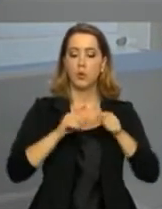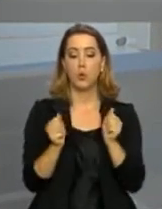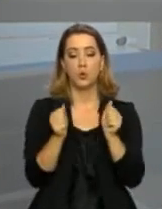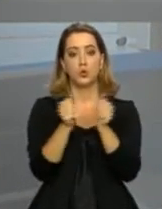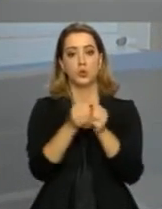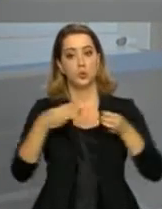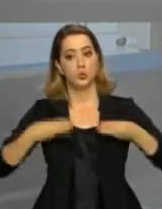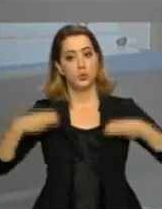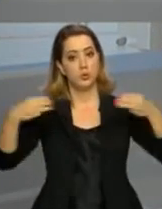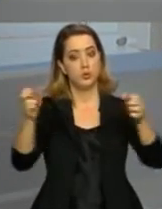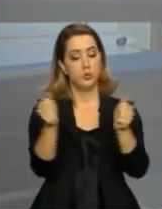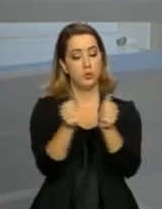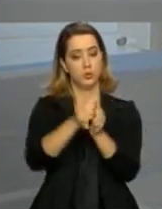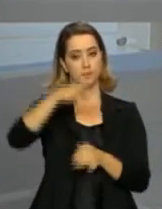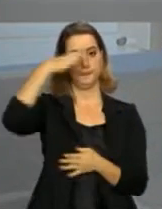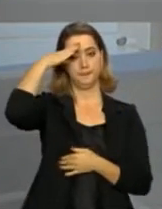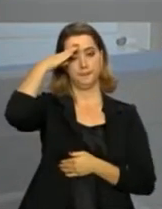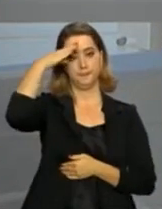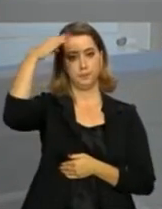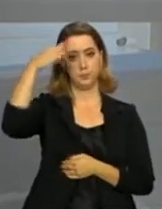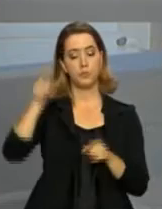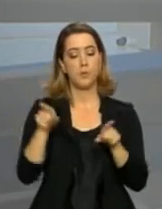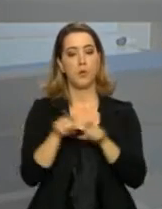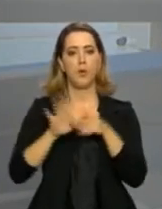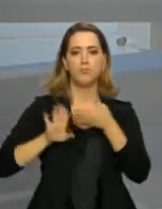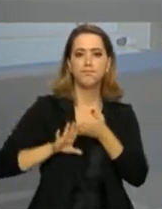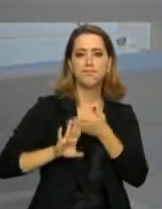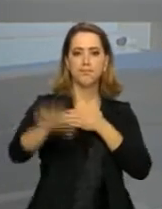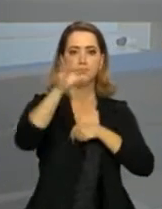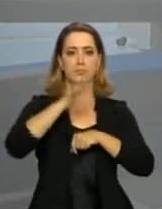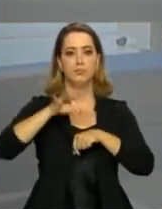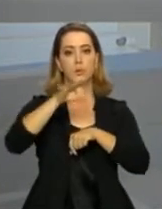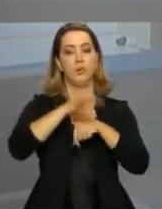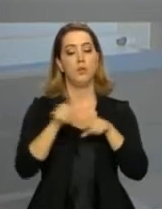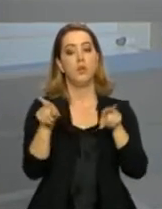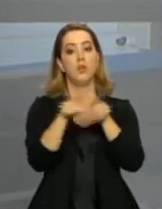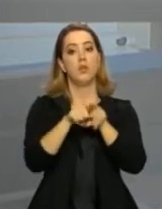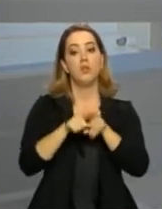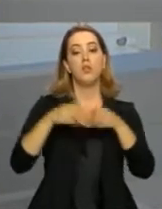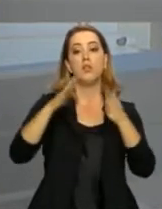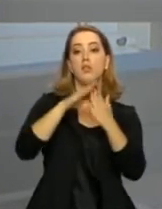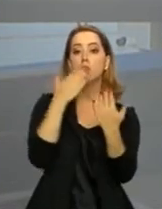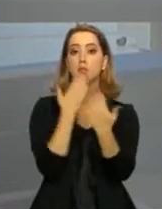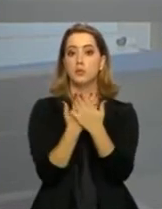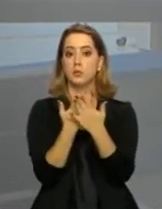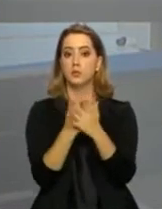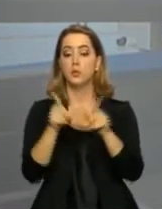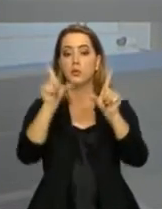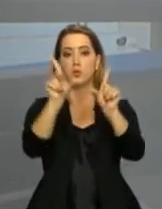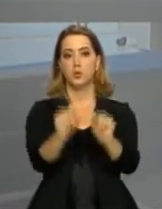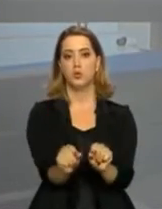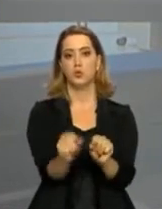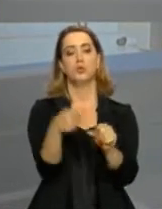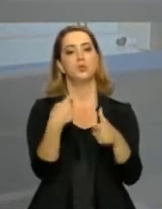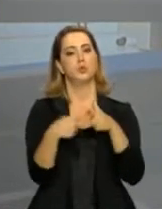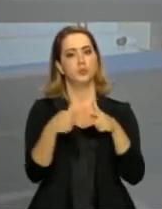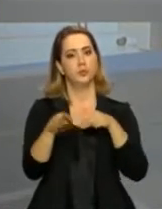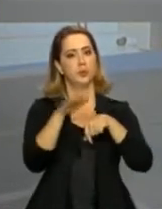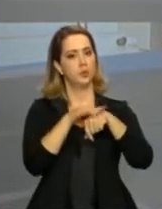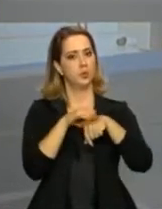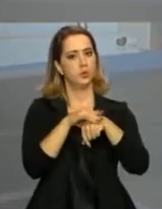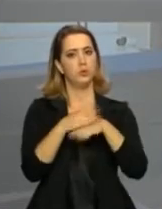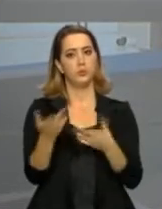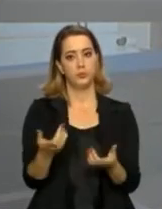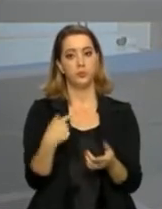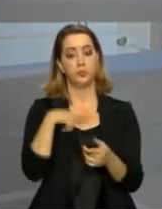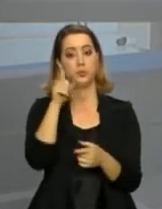Armadas para combater o mosquito. Além disso, será feito um trabalho junto às escolas para reduzir o número de casos de dengue e zika. É o